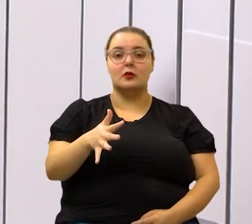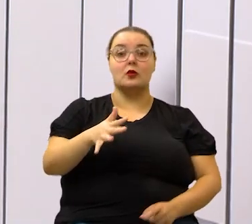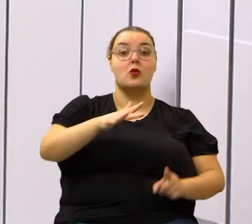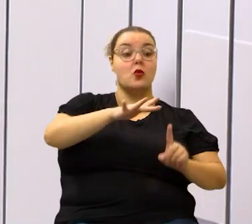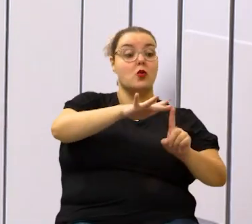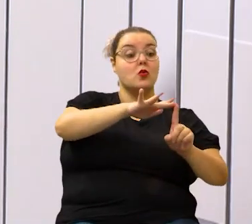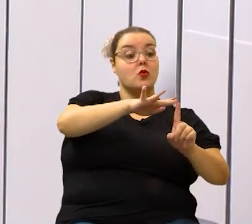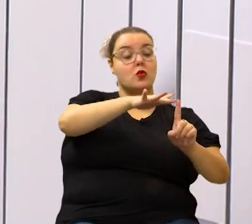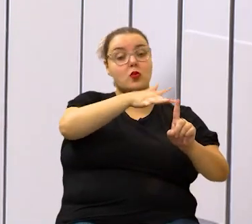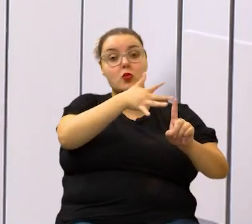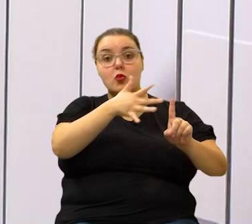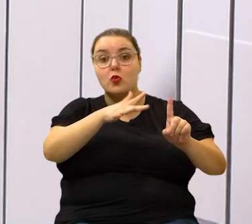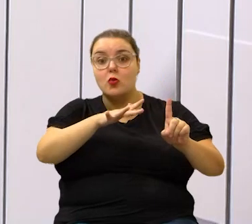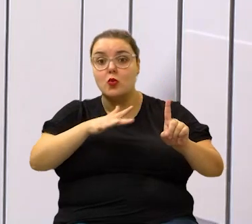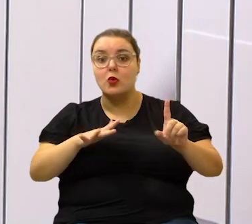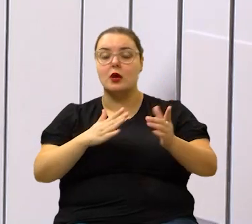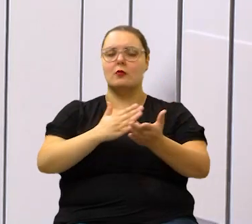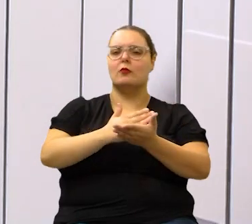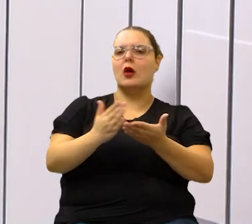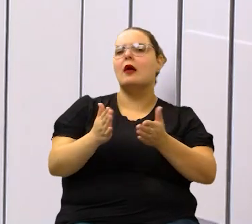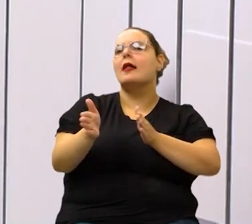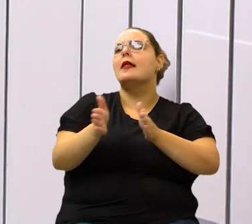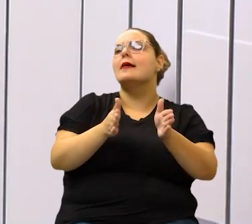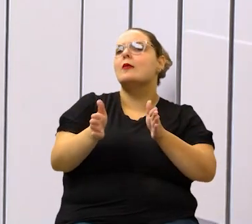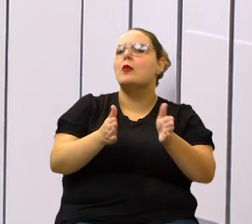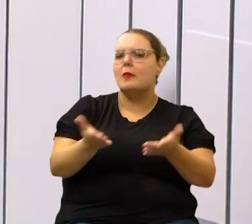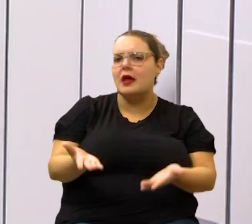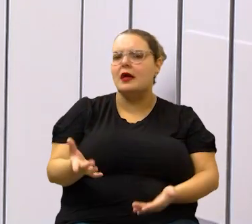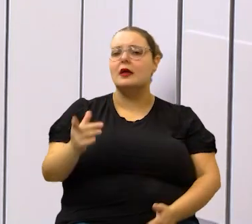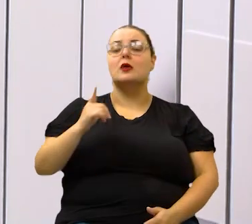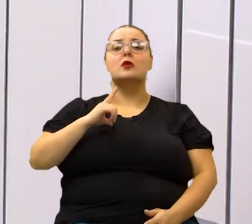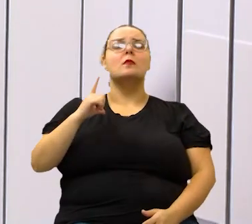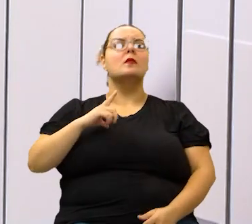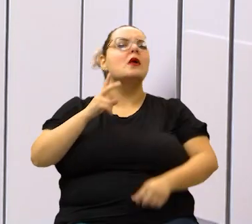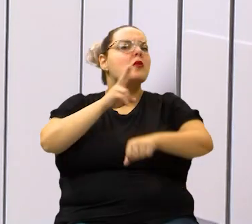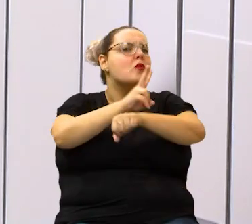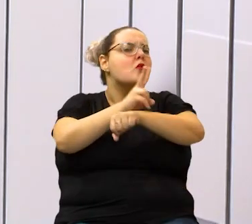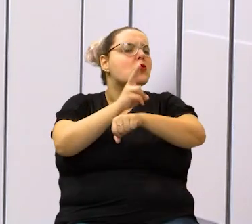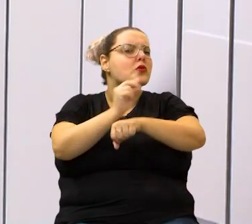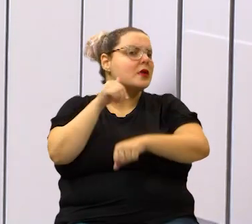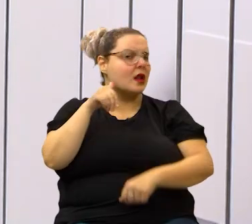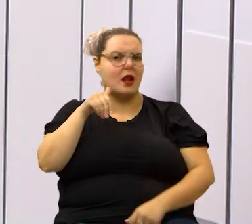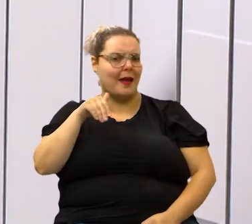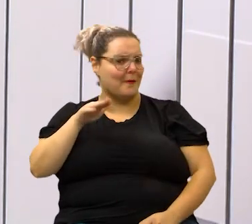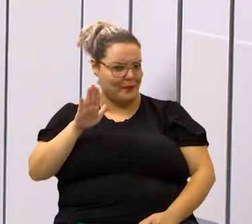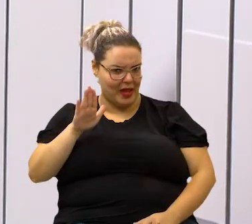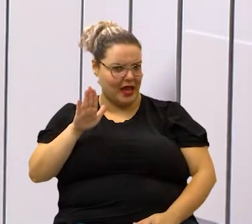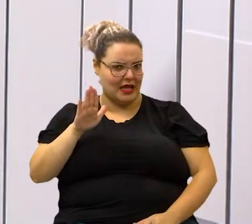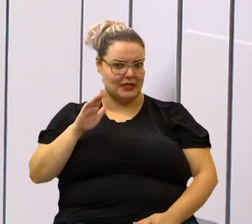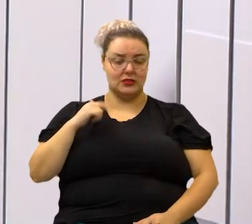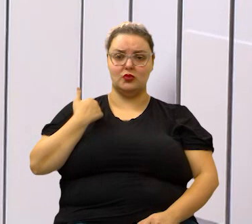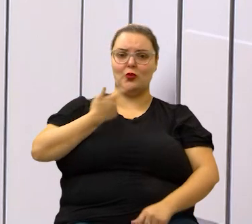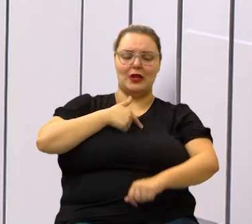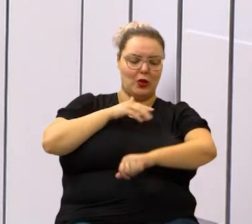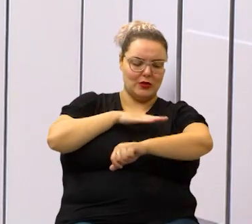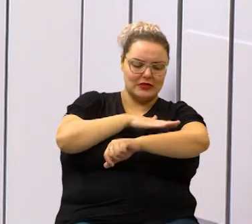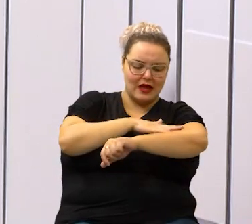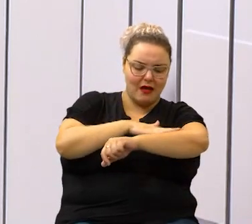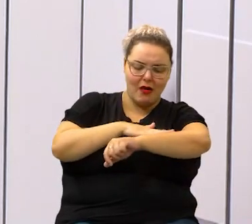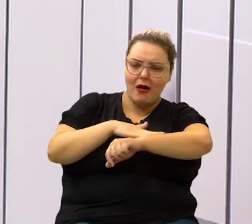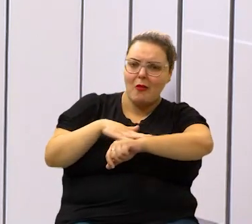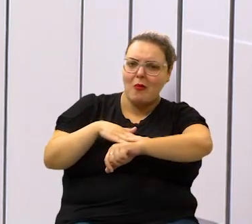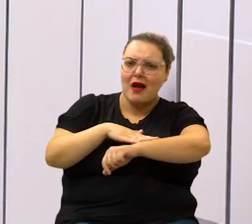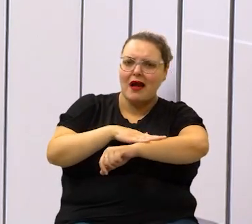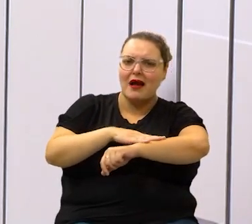no outono. Será que aí nesse período a gente tem que ter um cuidado a mais com a nossa pele?